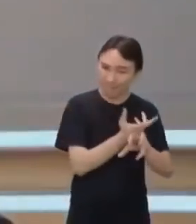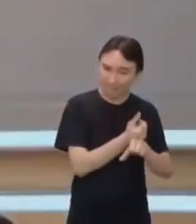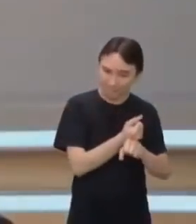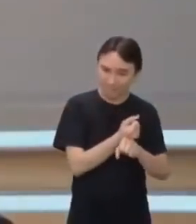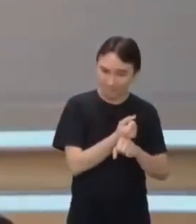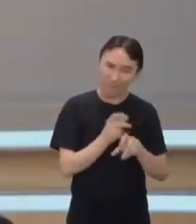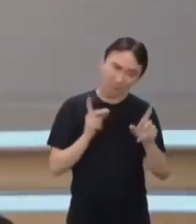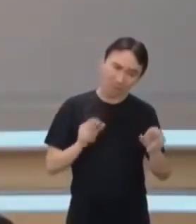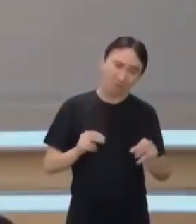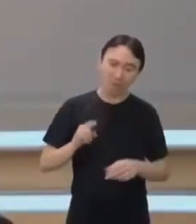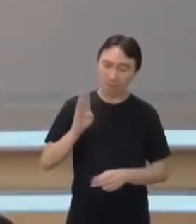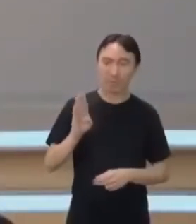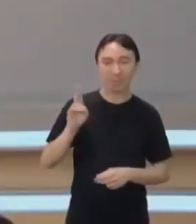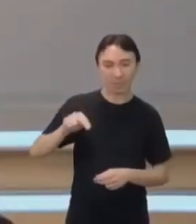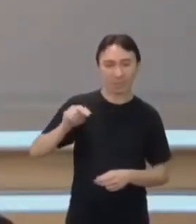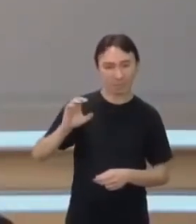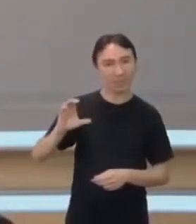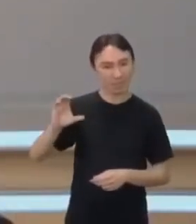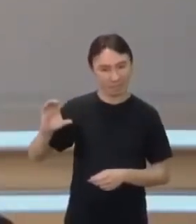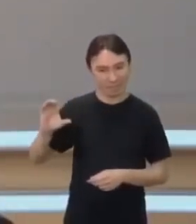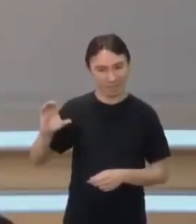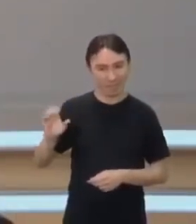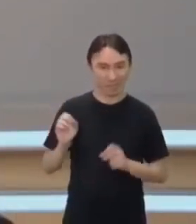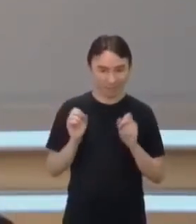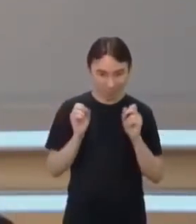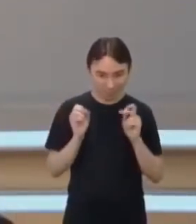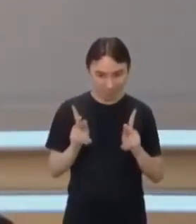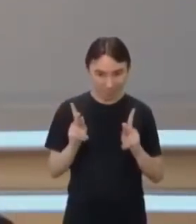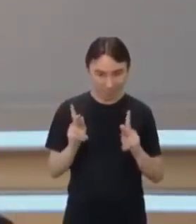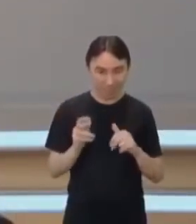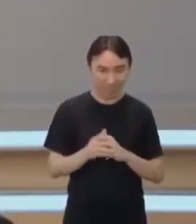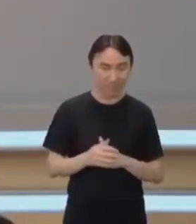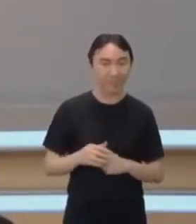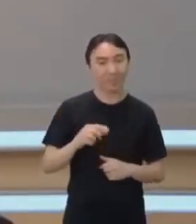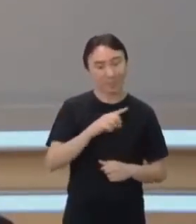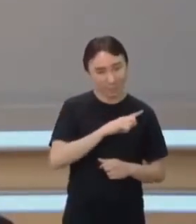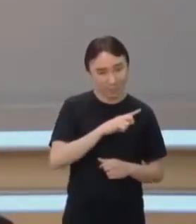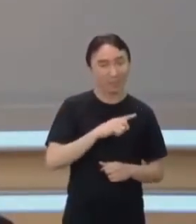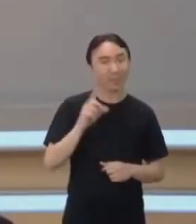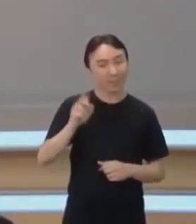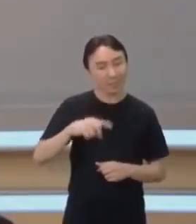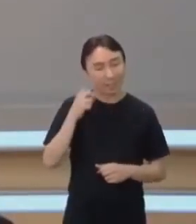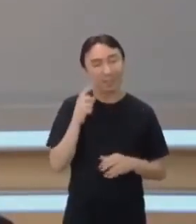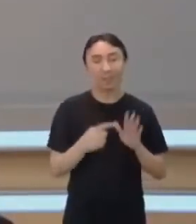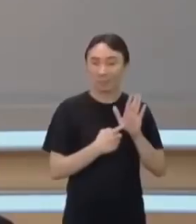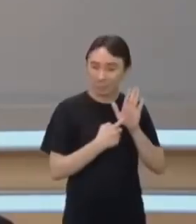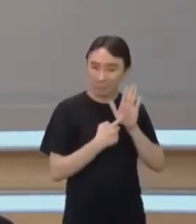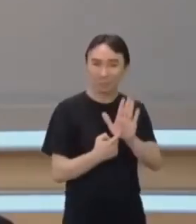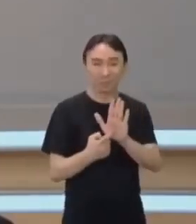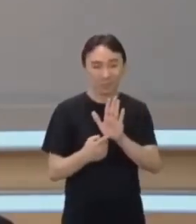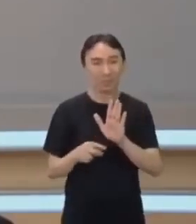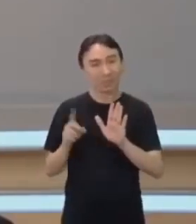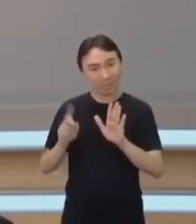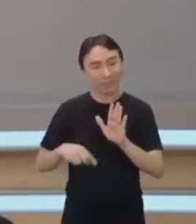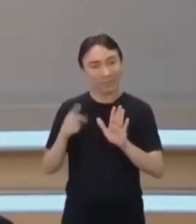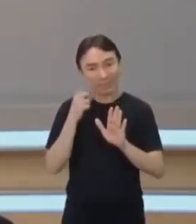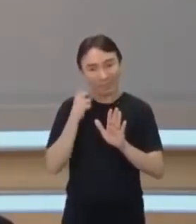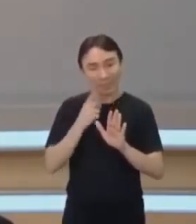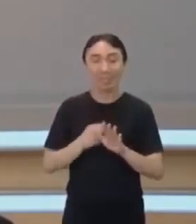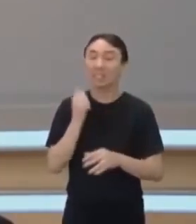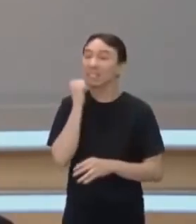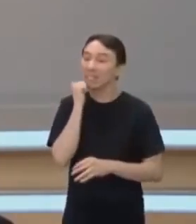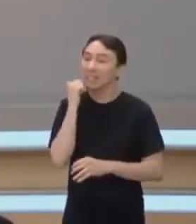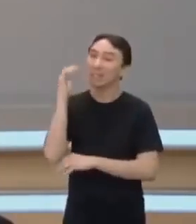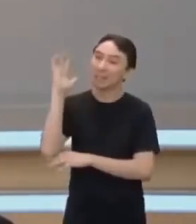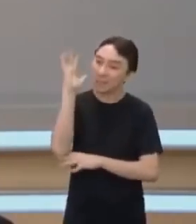como a BNCC, tá bom? Então, nós temos aí a inclusão dessa amostra em ciências da natureza e ciências humanas, e